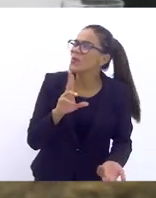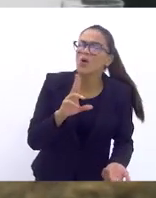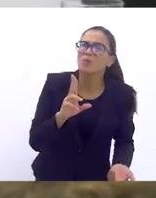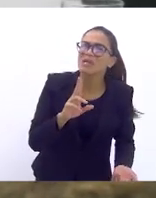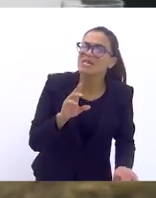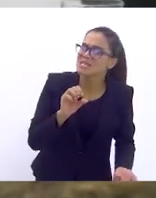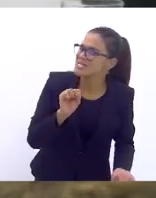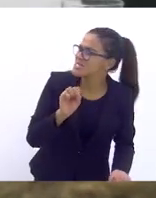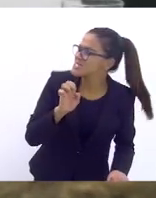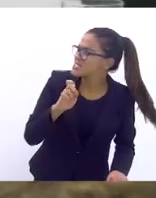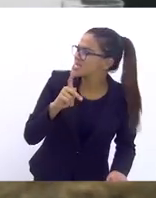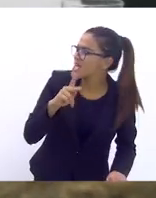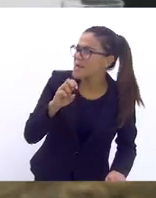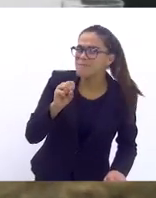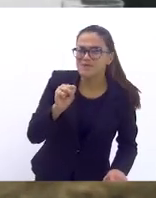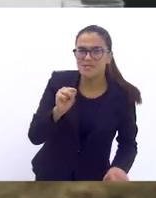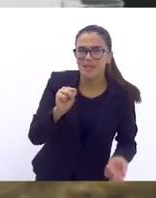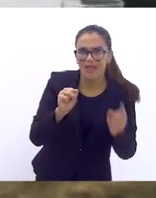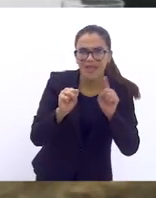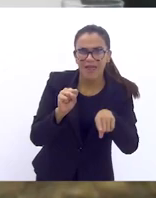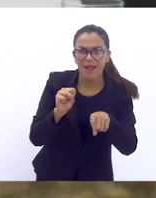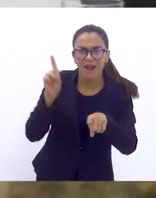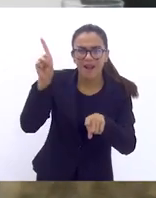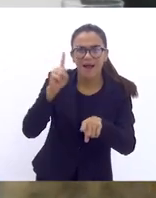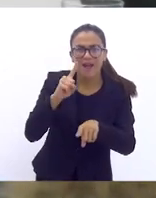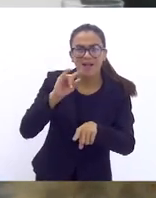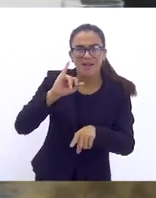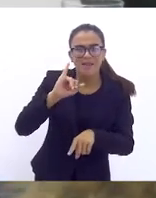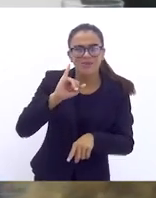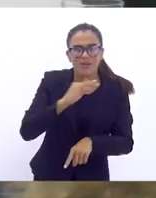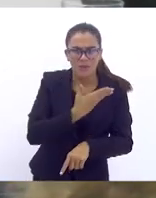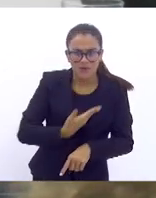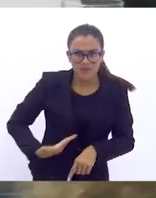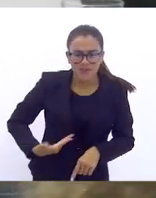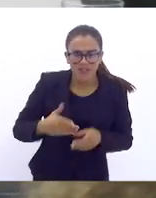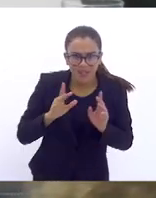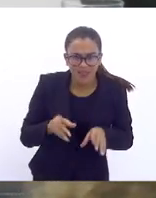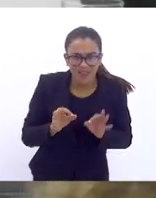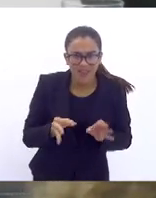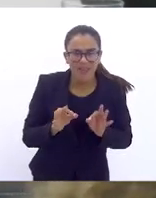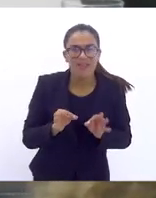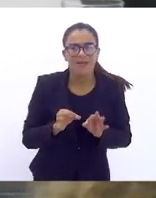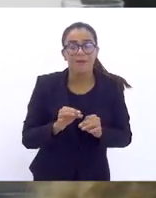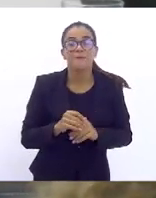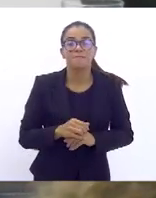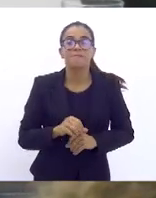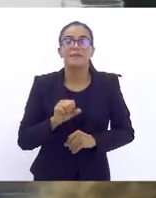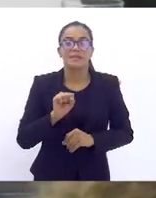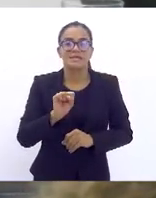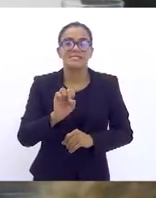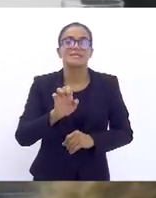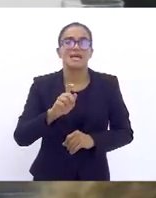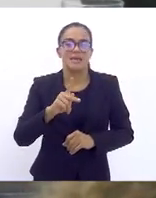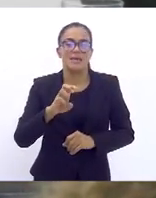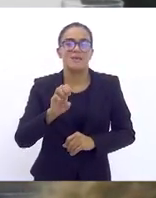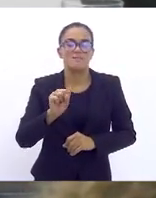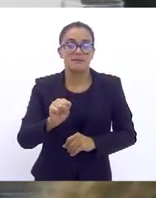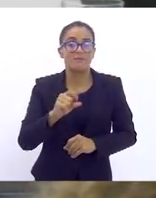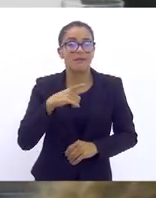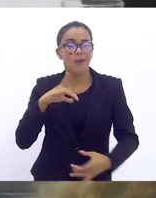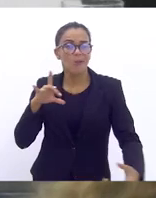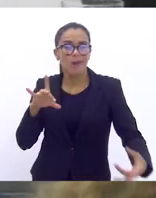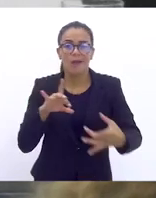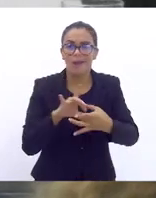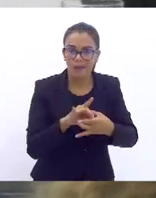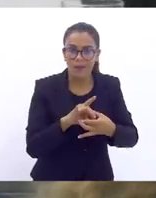no fundão né que é da Petrobras para isso A missão essa missão tem uma relação Direta